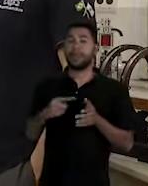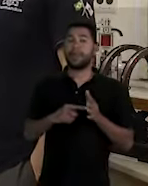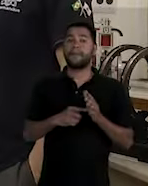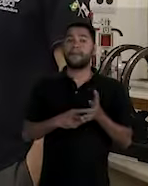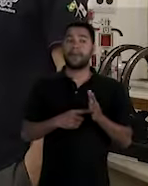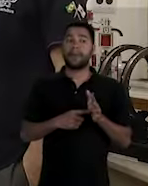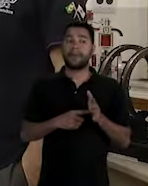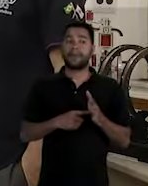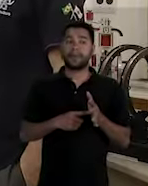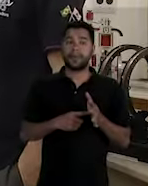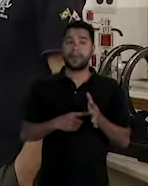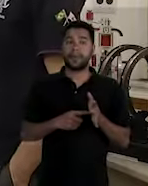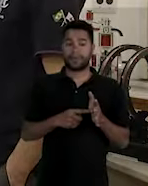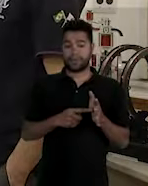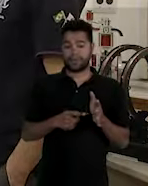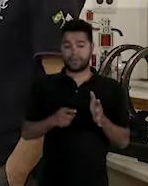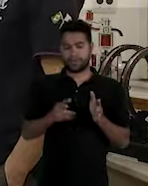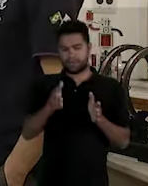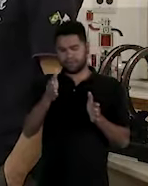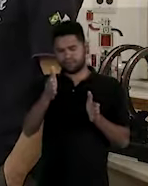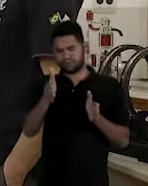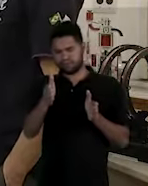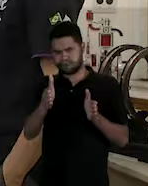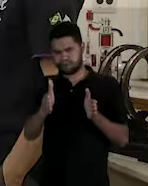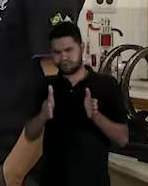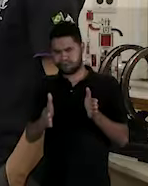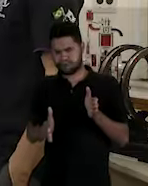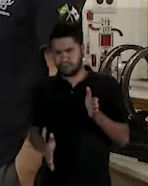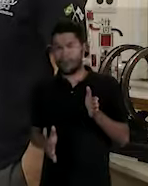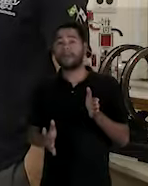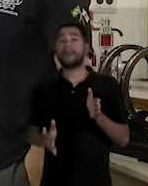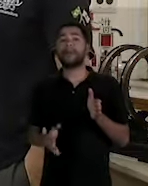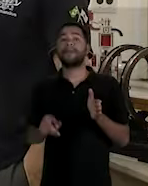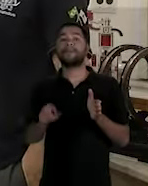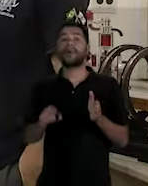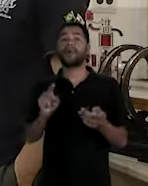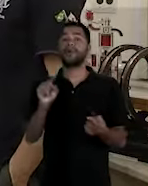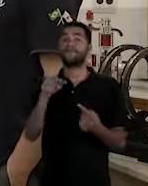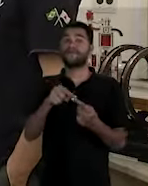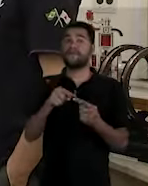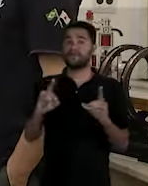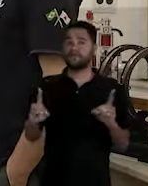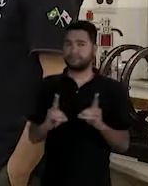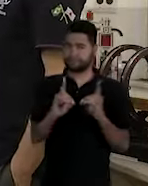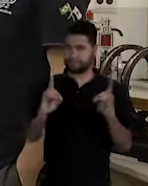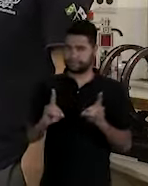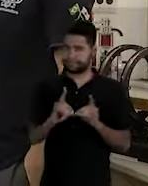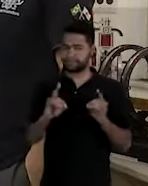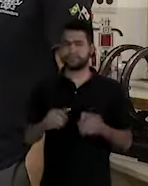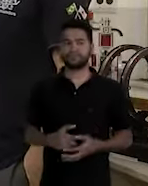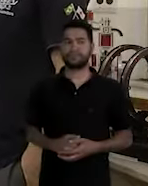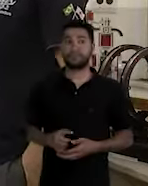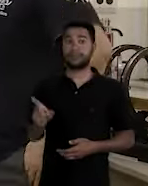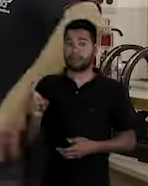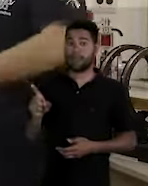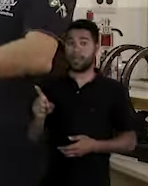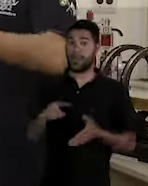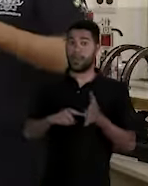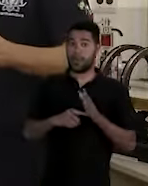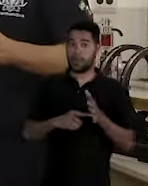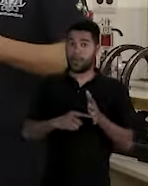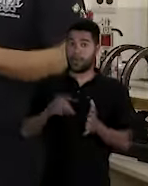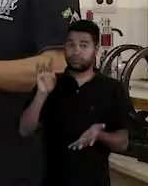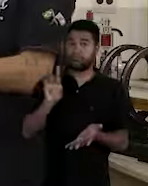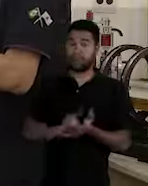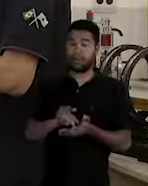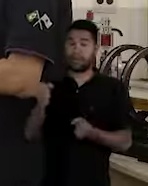foi cortado nas oficinas da engenharia mecânica para fim didático. Então, é um motor real. Foi tirado